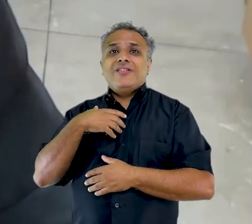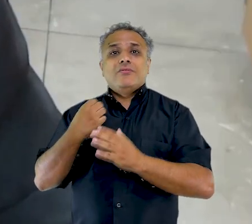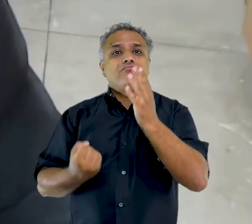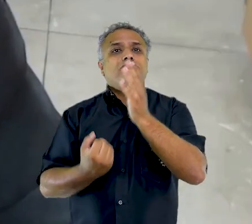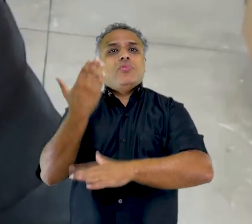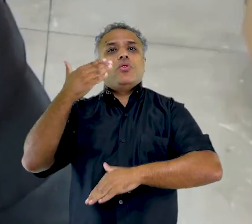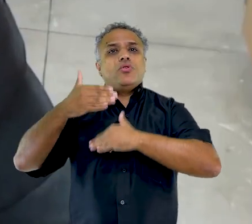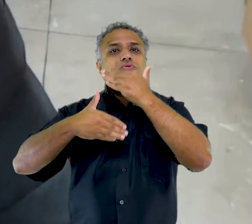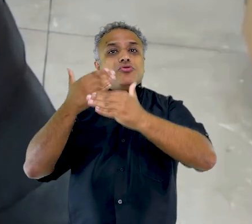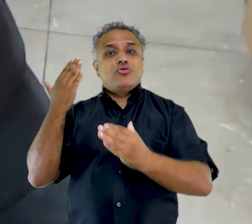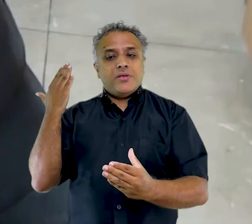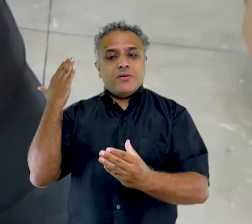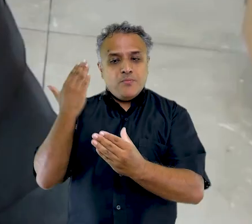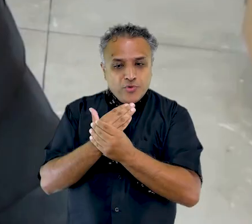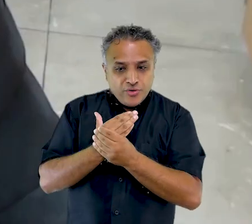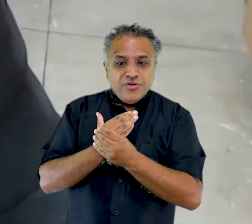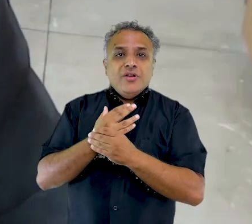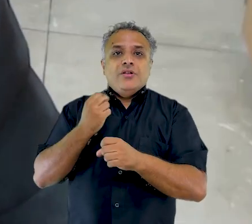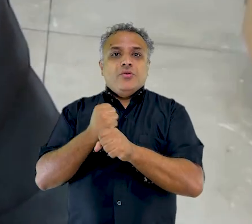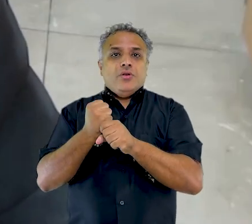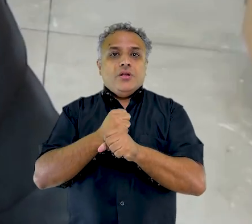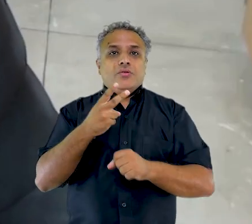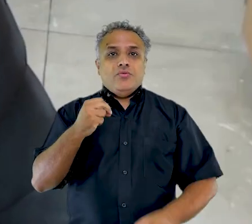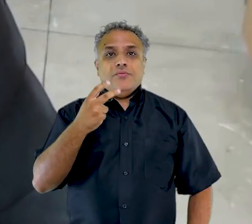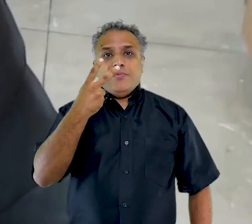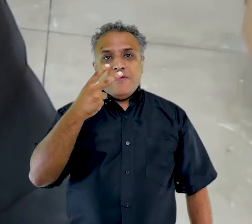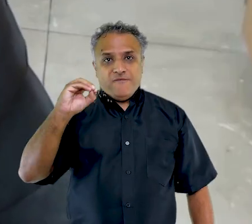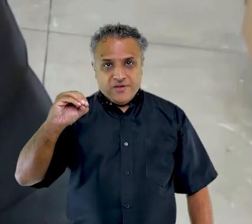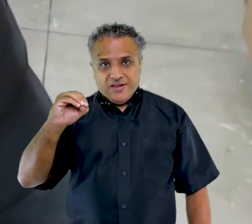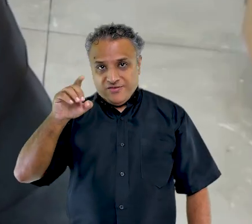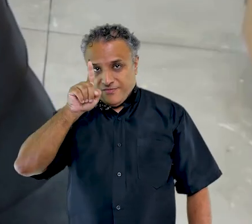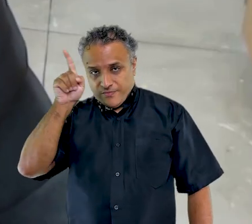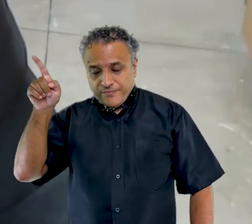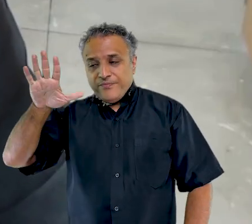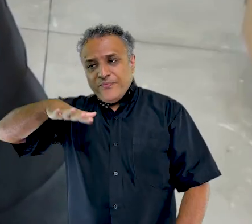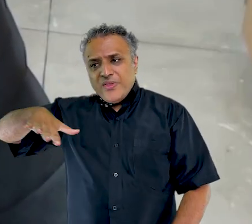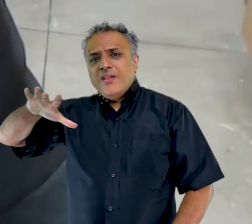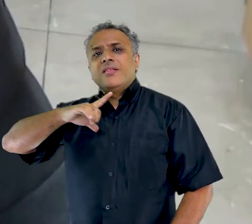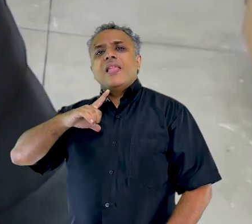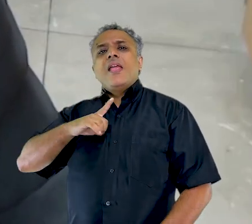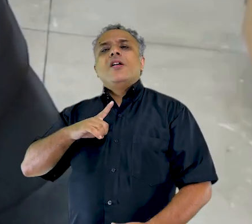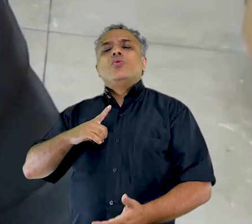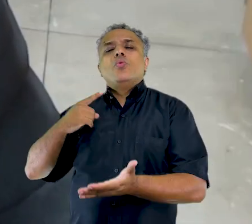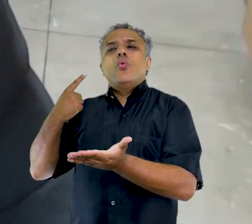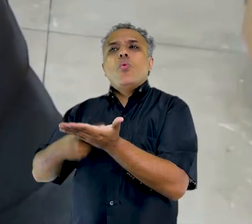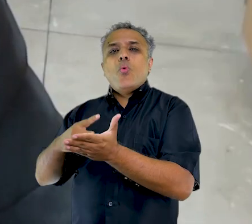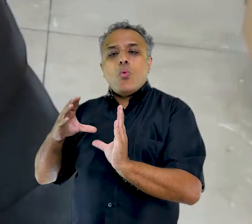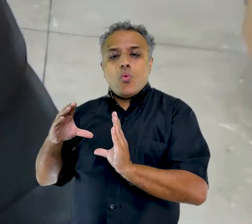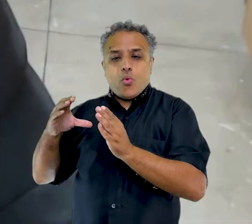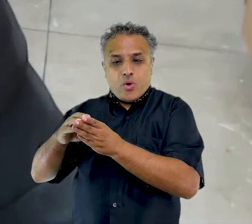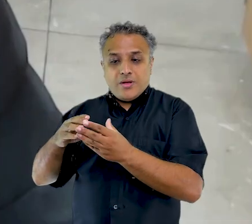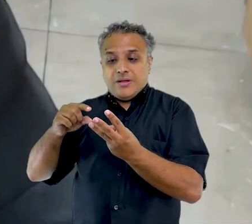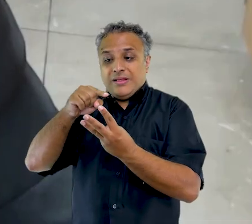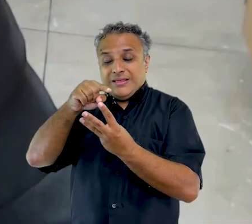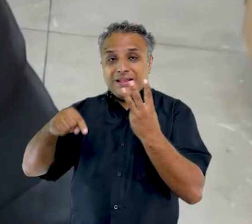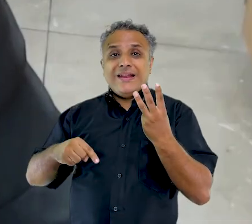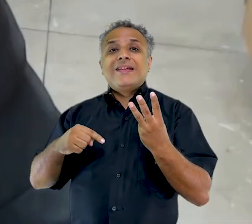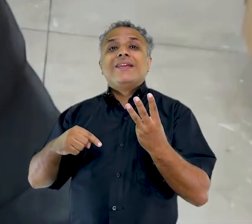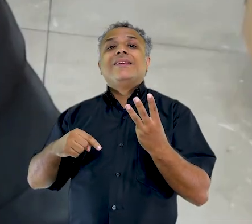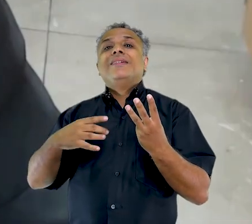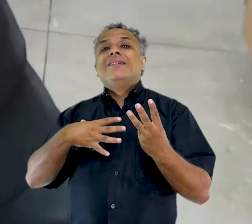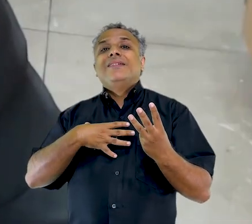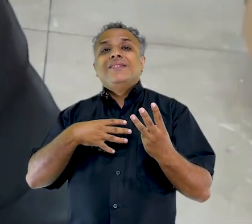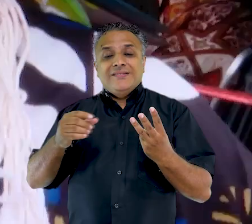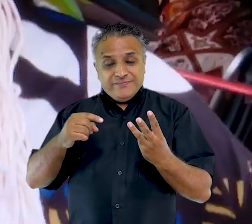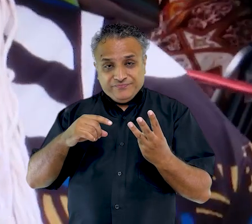esse processo, que é datado de 2020, lá em Roraima, envolvendo 3 crianças e um